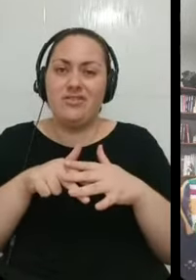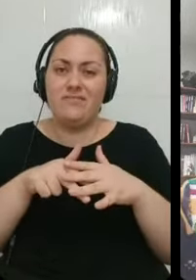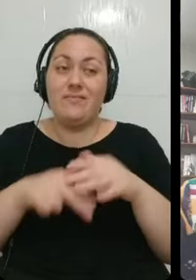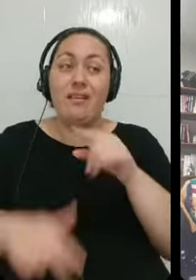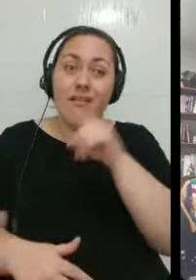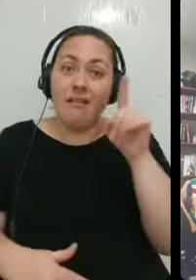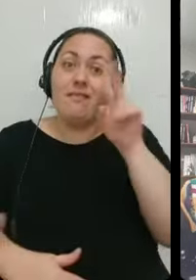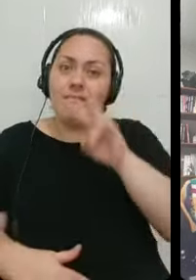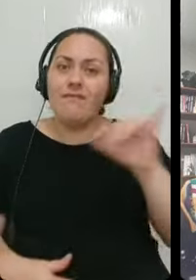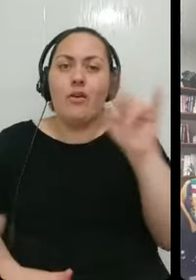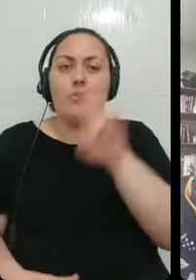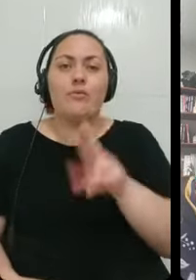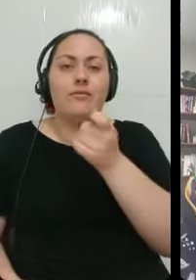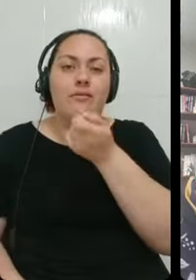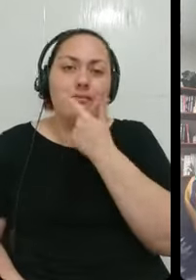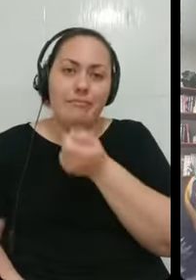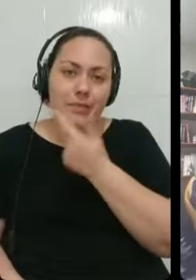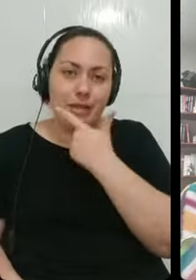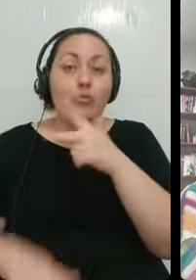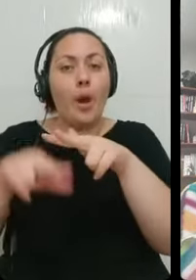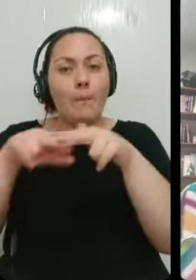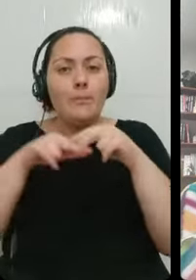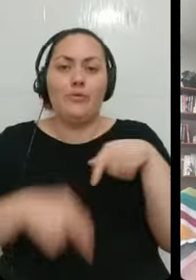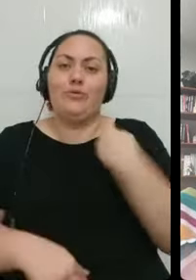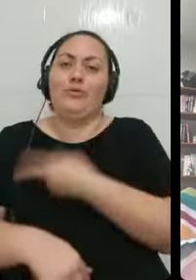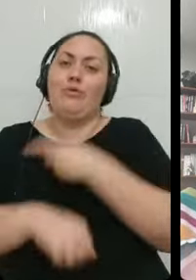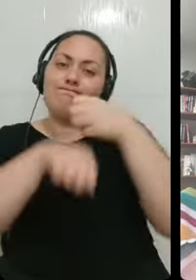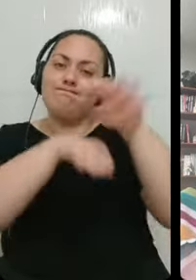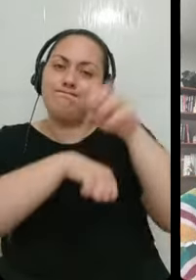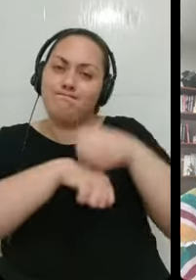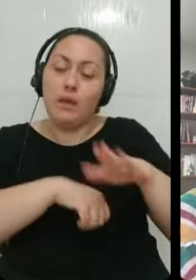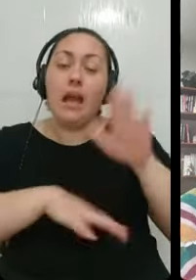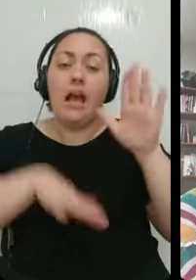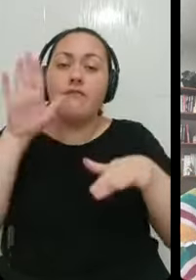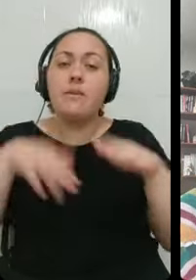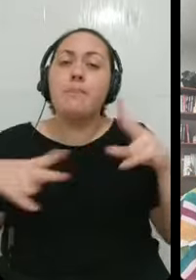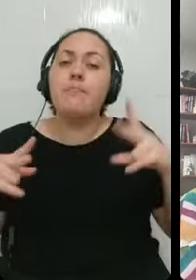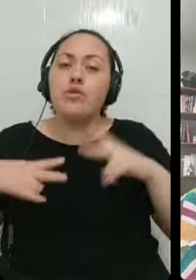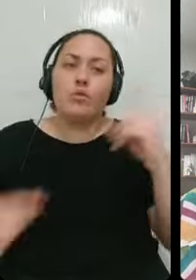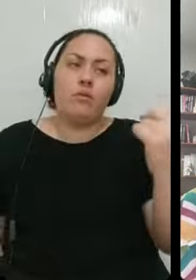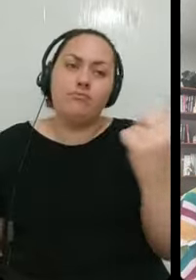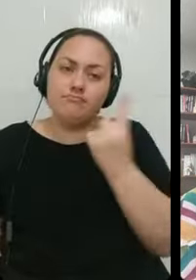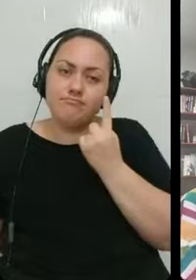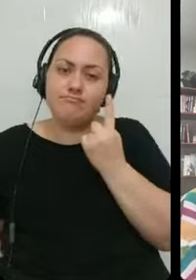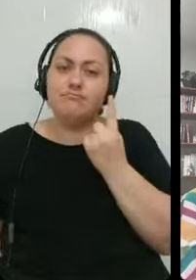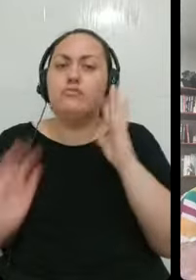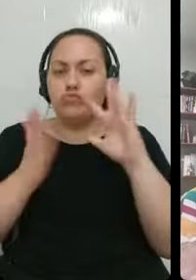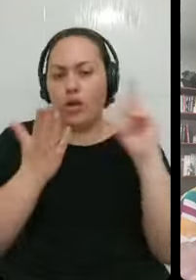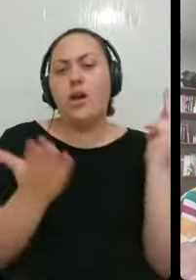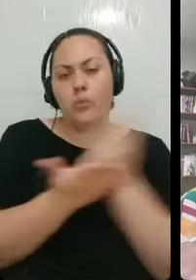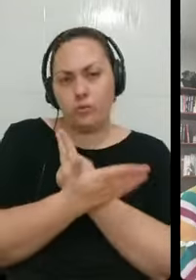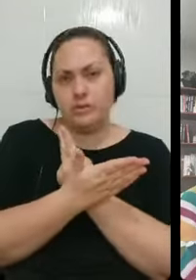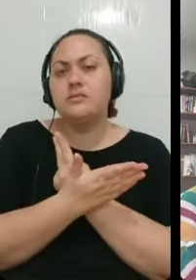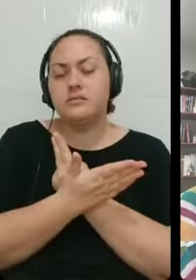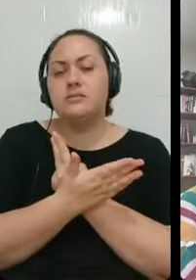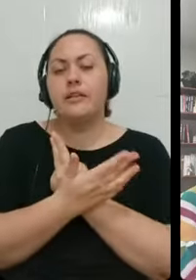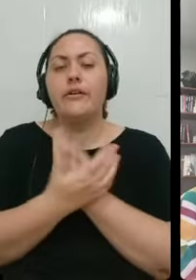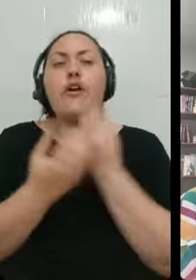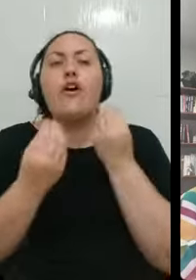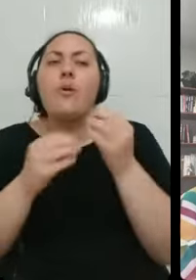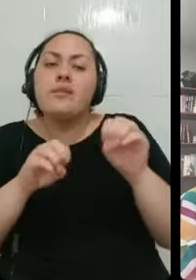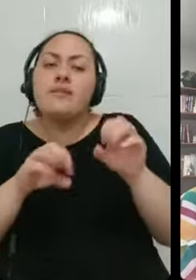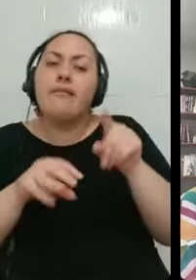de medicamentos. Então, a gente faz orientação, muitas vezes até individual, né, como já aconteceu em alguns casos, de